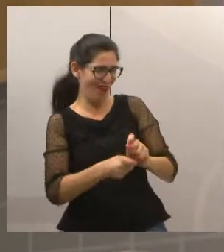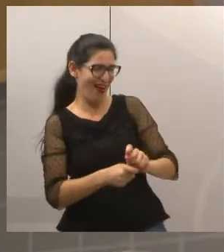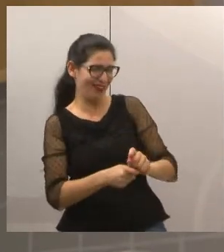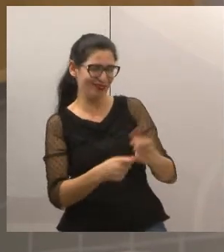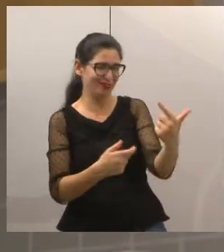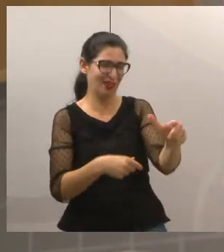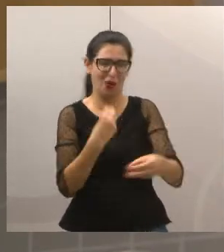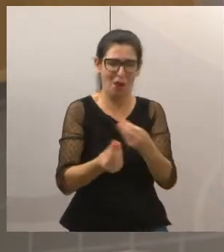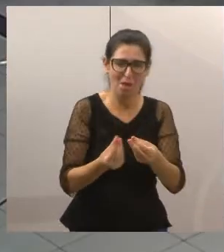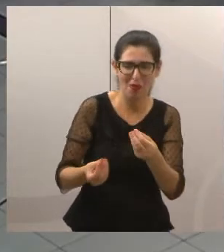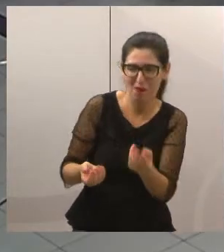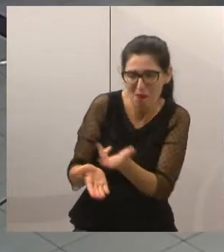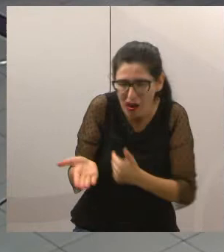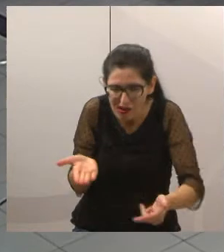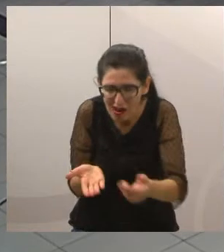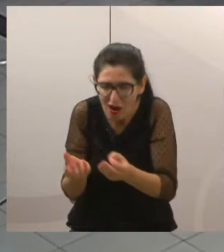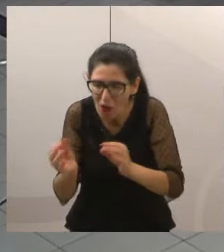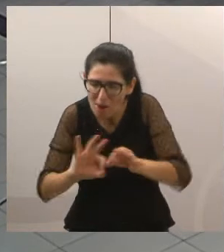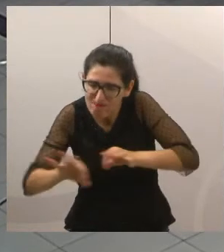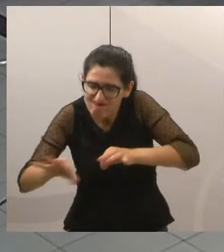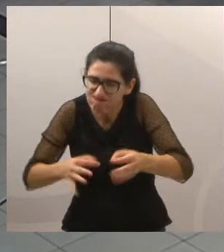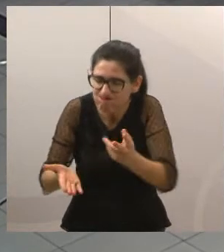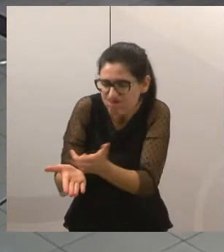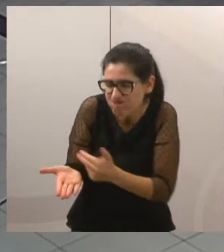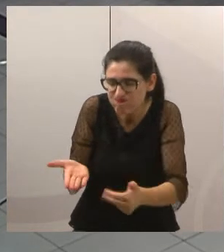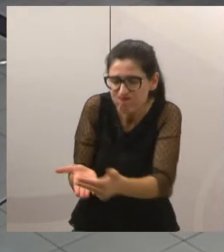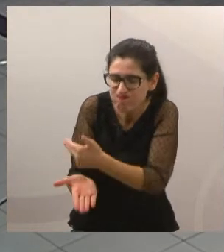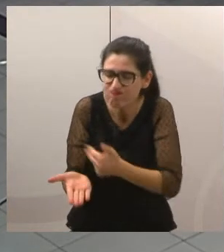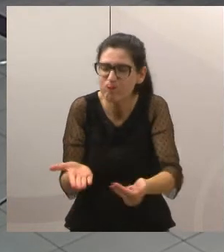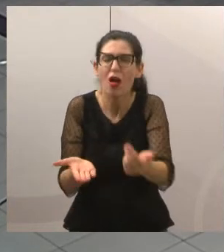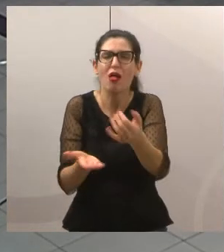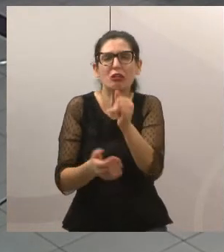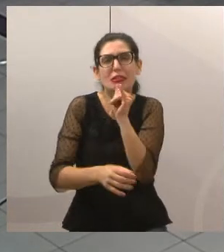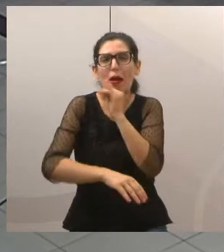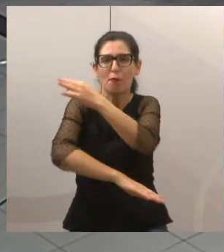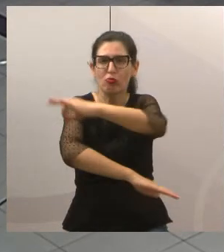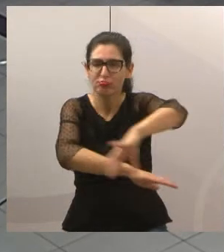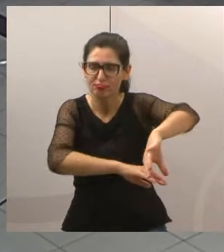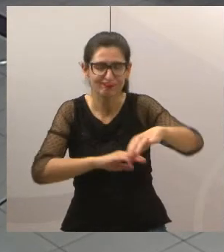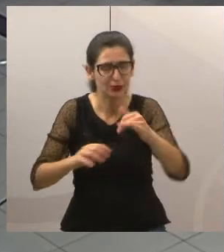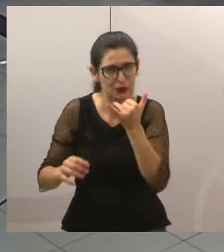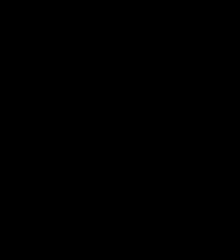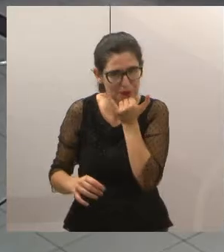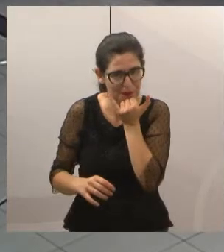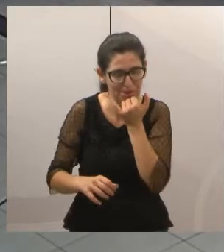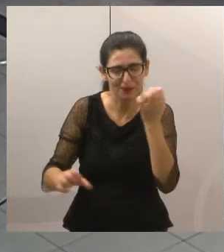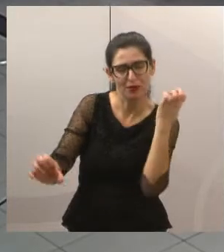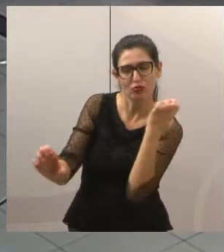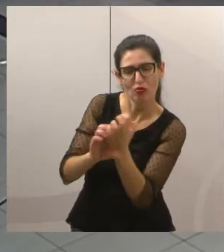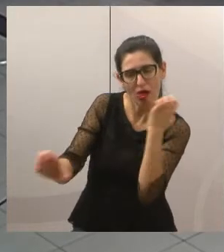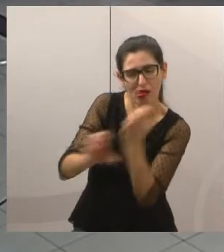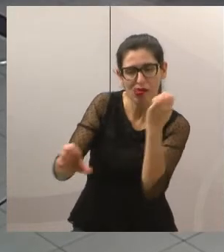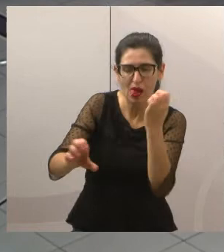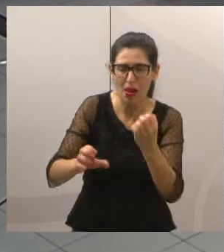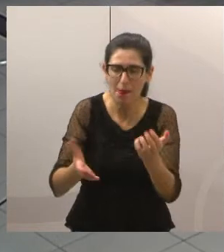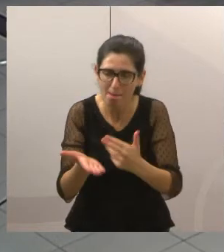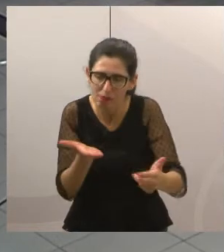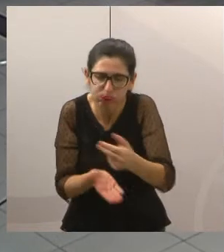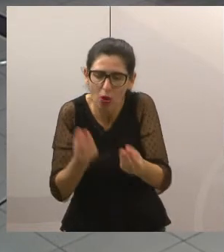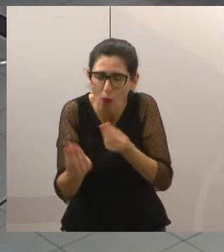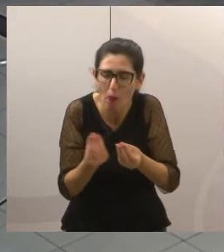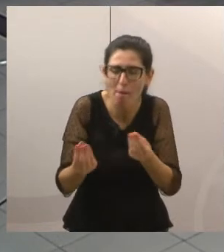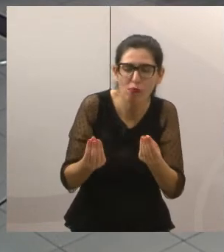Não. Você só faz o projeto quando você realmente vai executar não, a obra. Há projetos que perpassam administrações. Sim. É o caso de uma obra